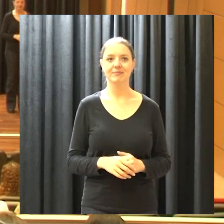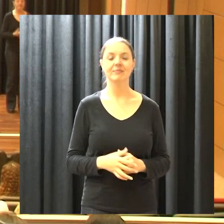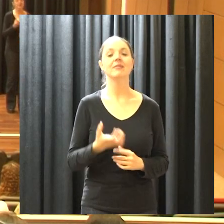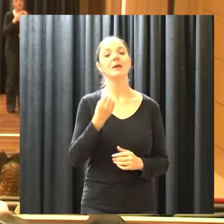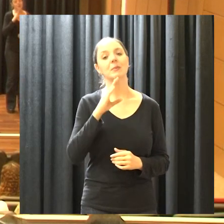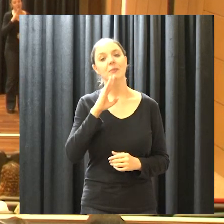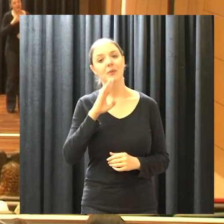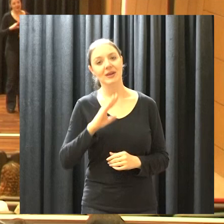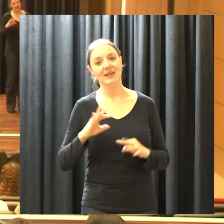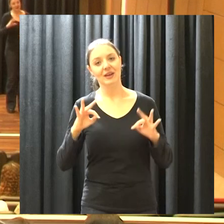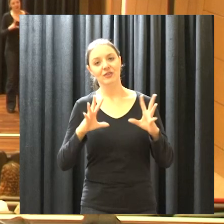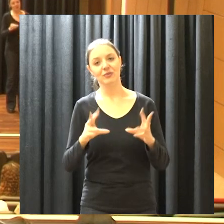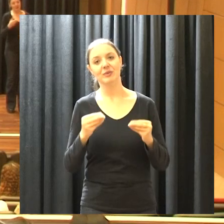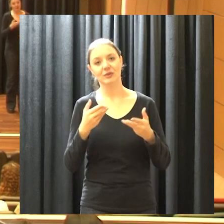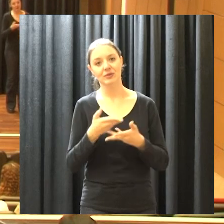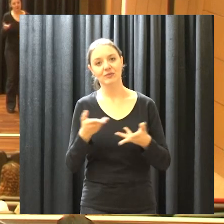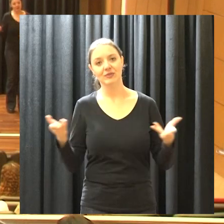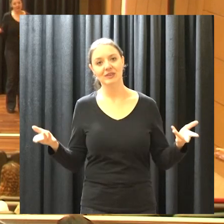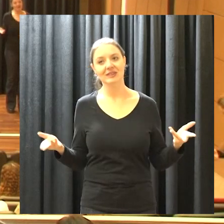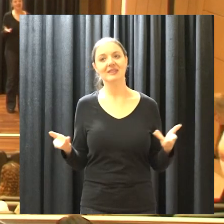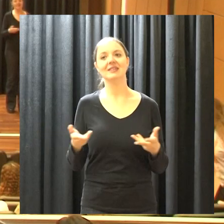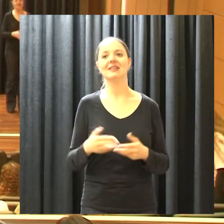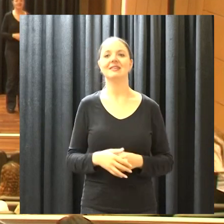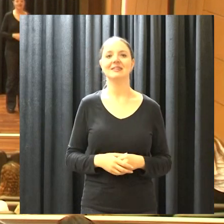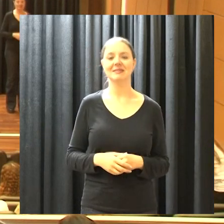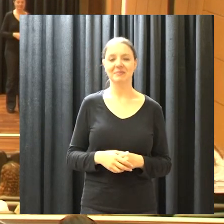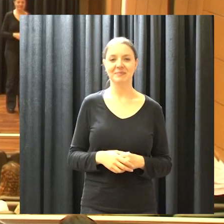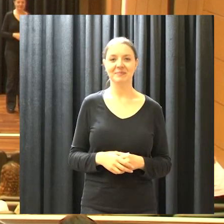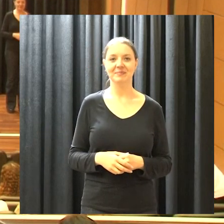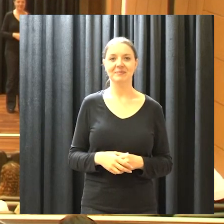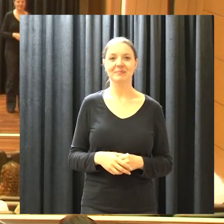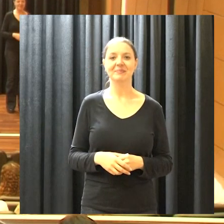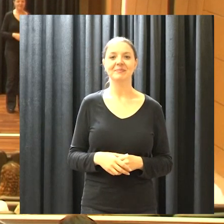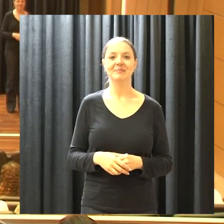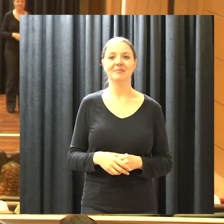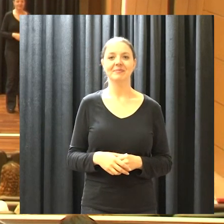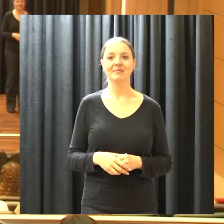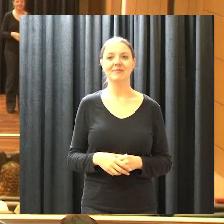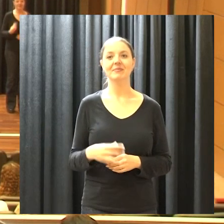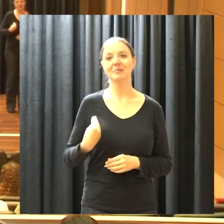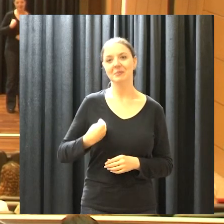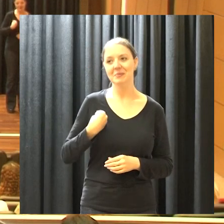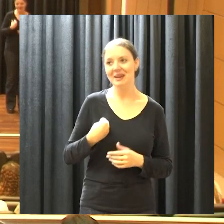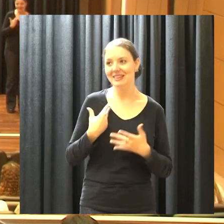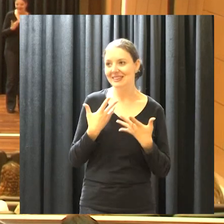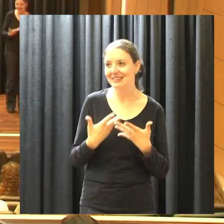tarde para todos vocês, todas, todos e todes que estão aqui.